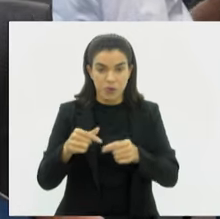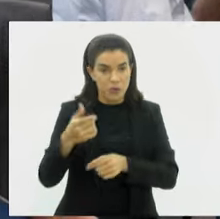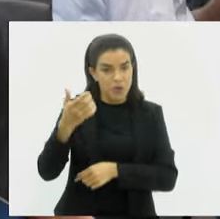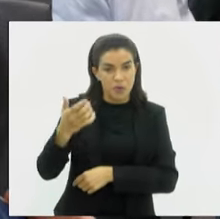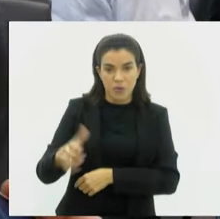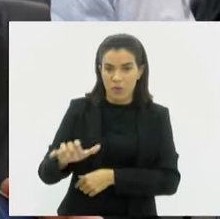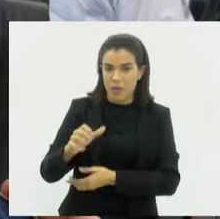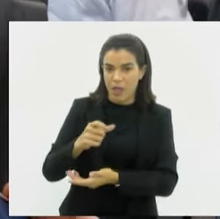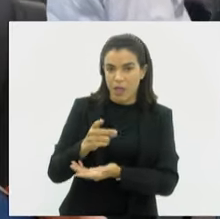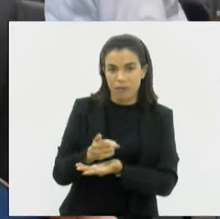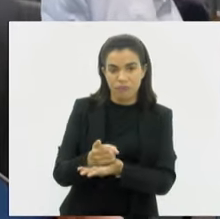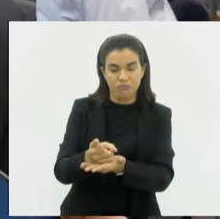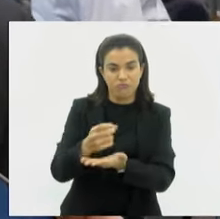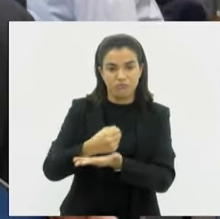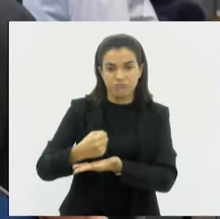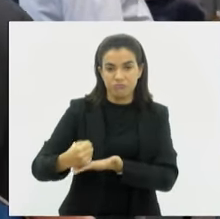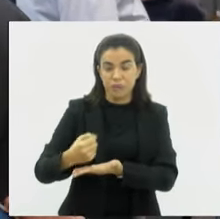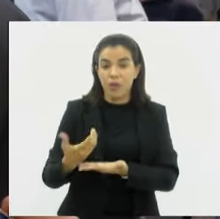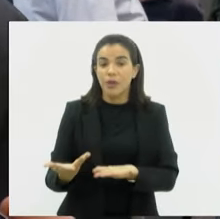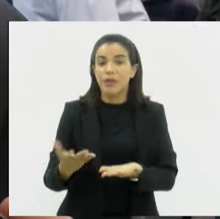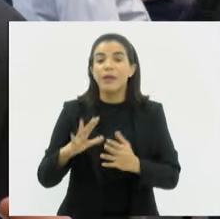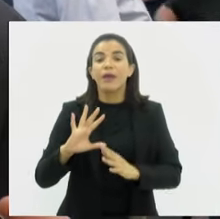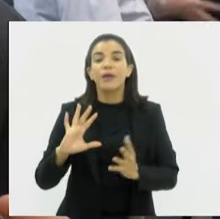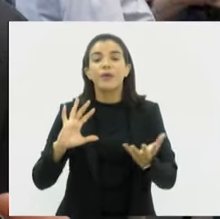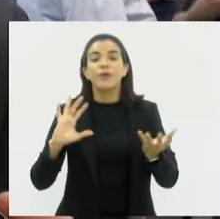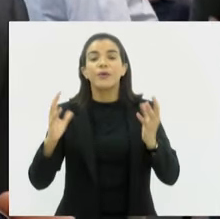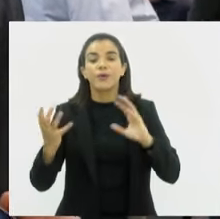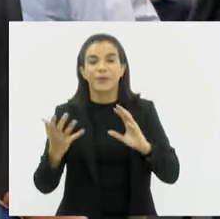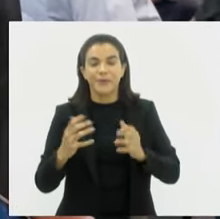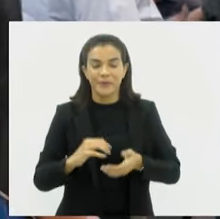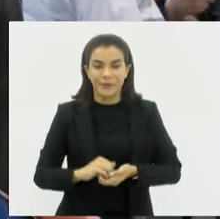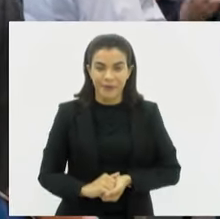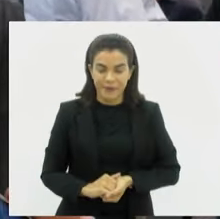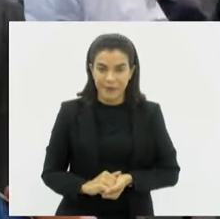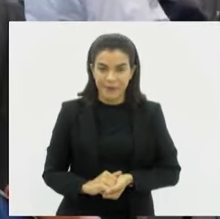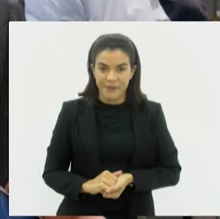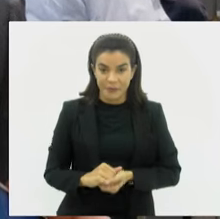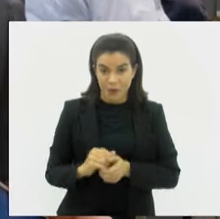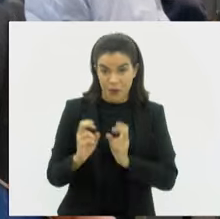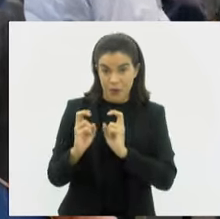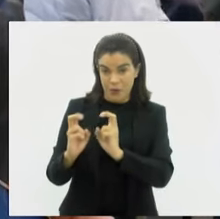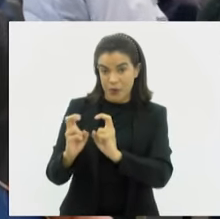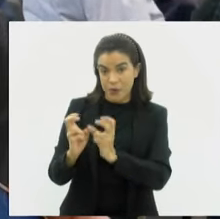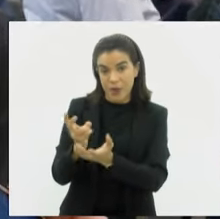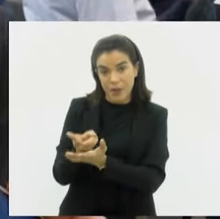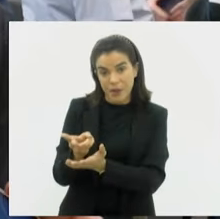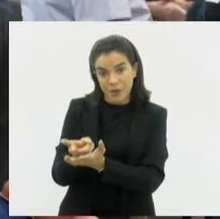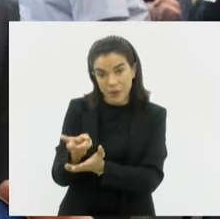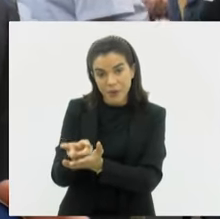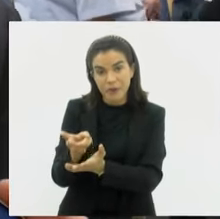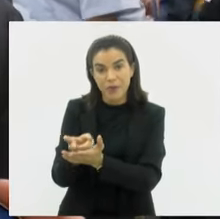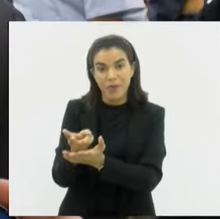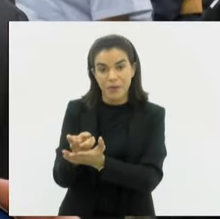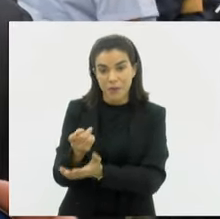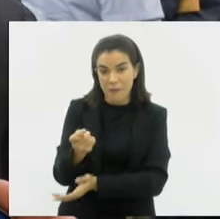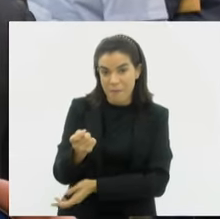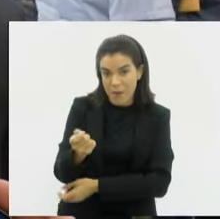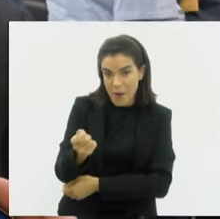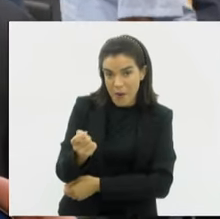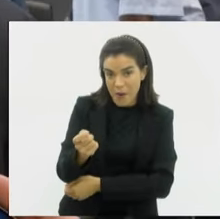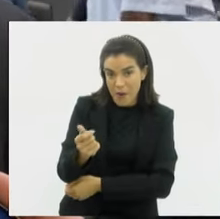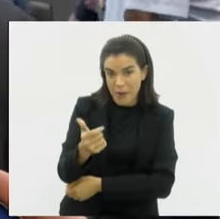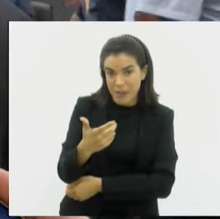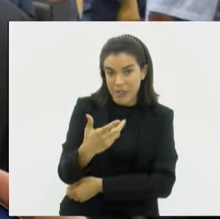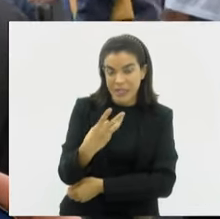mais. E aí, o que, que acontece? O trem está transportando poucos passageiros,